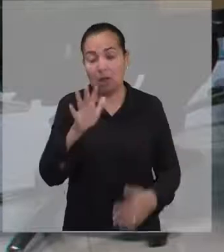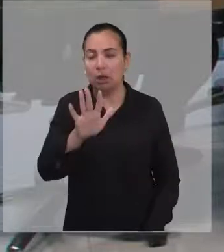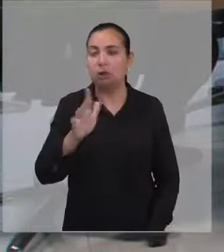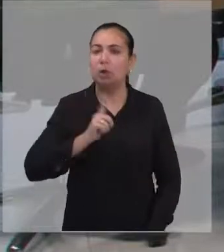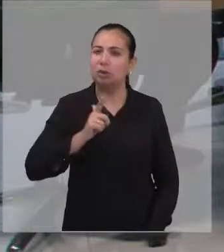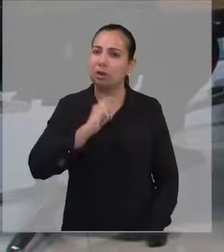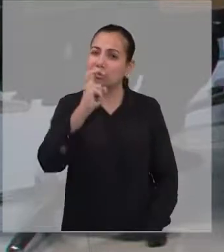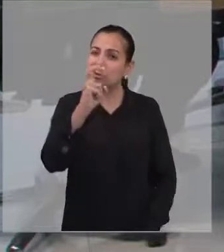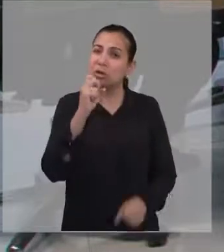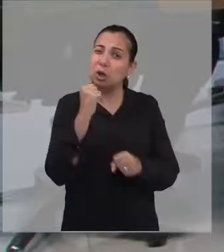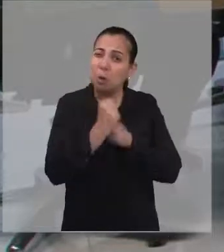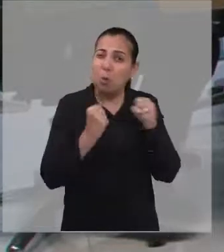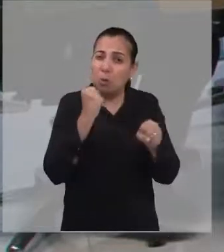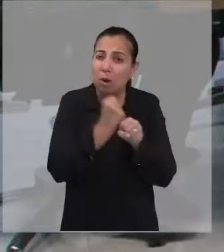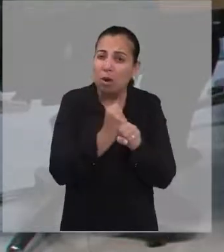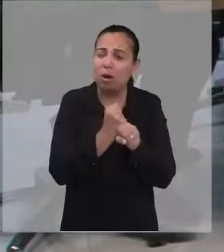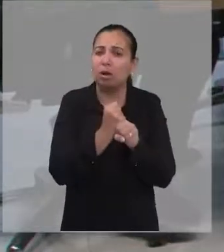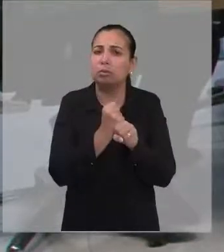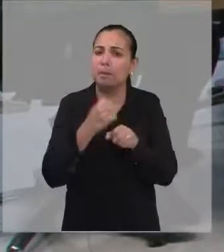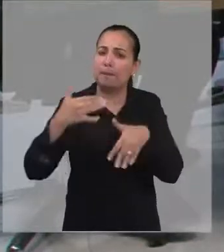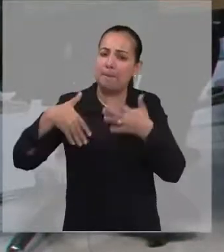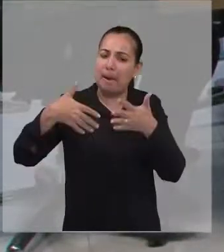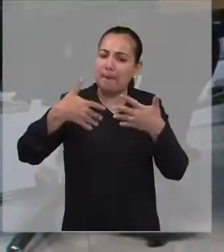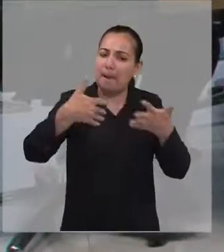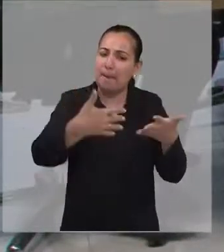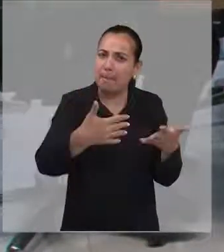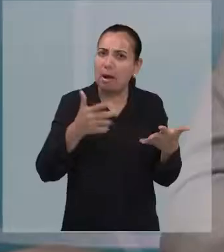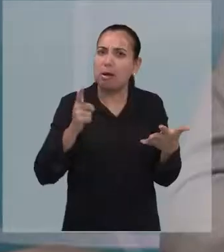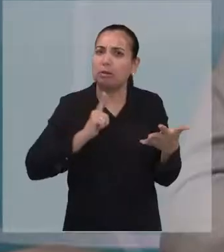5 anos, com certeza surgiriam